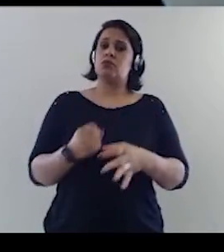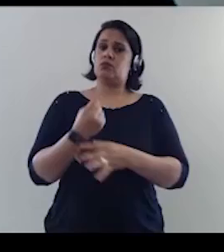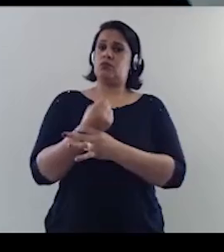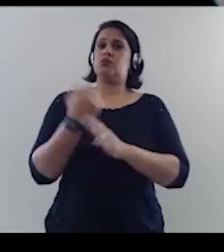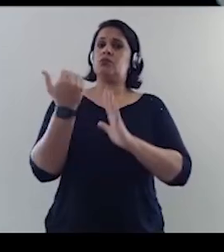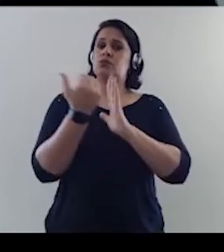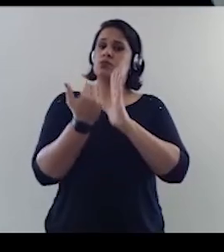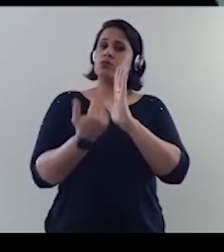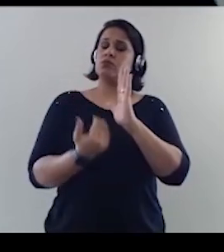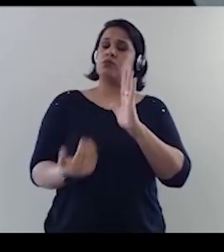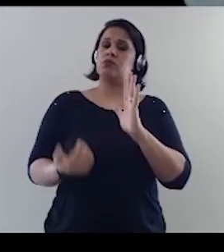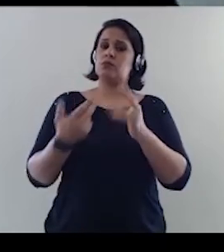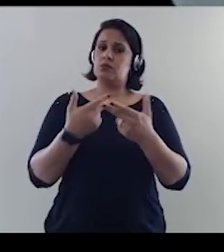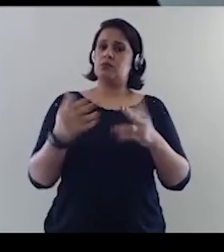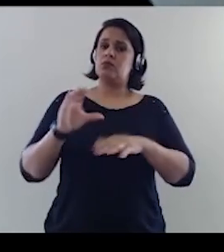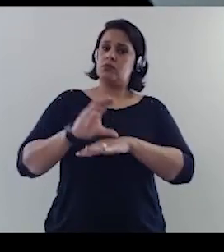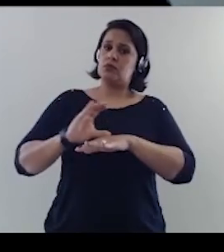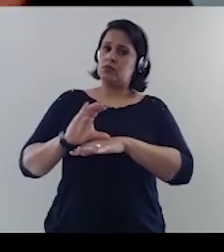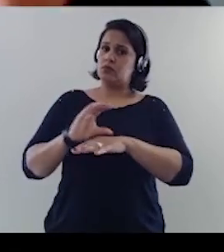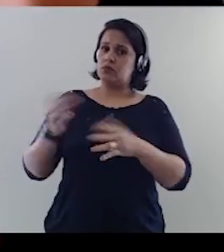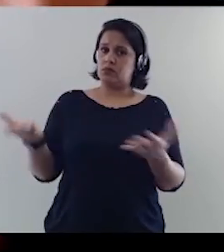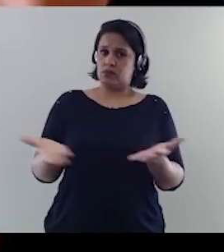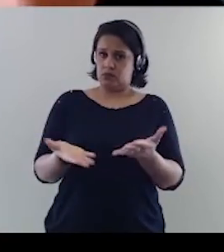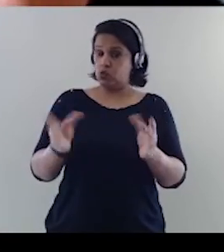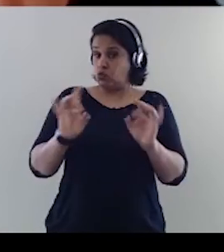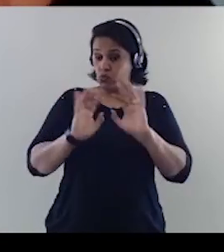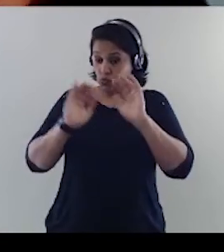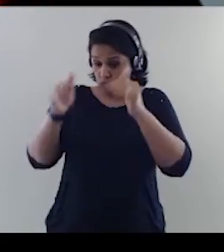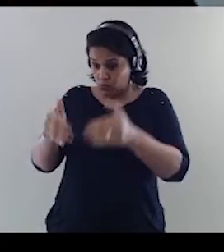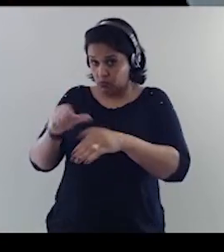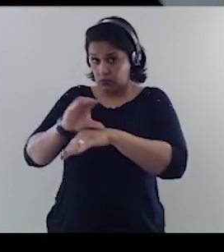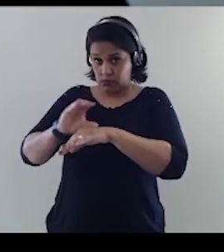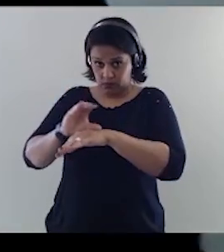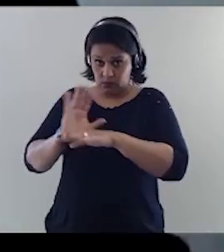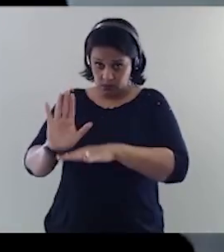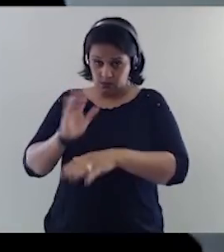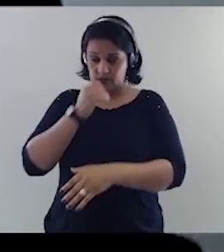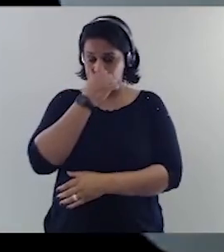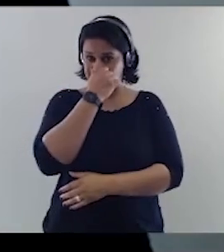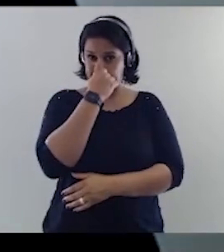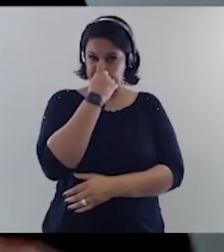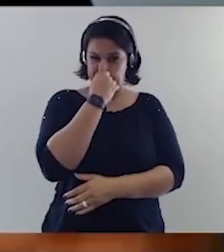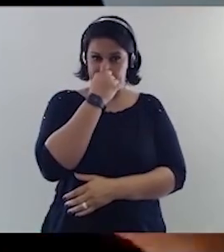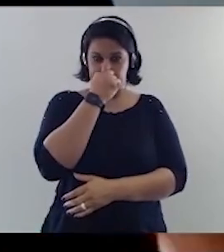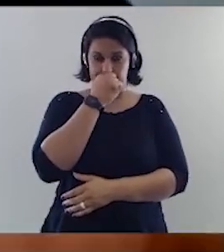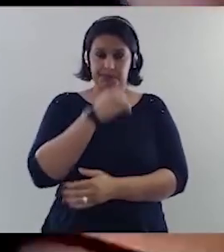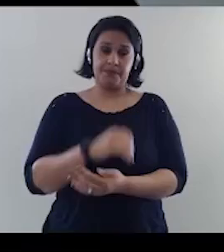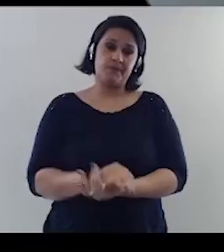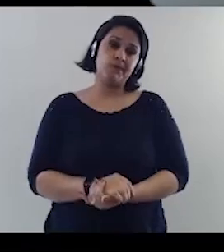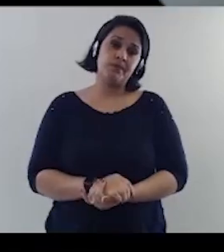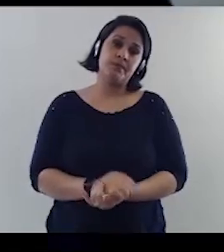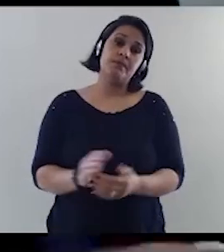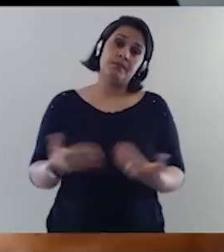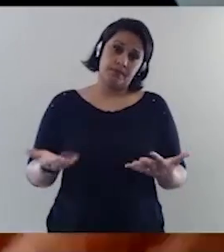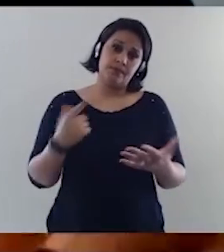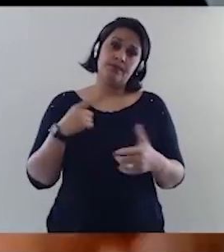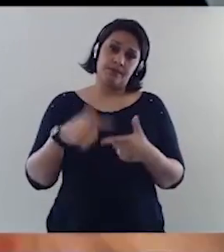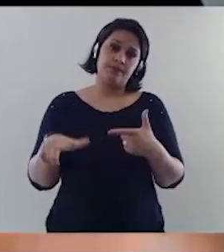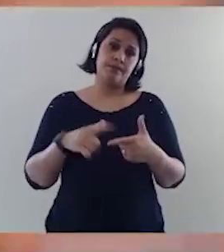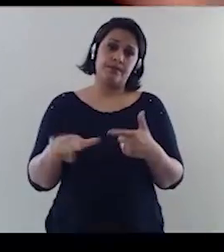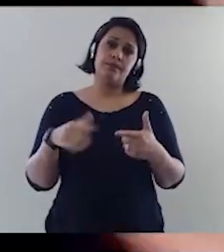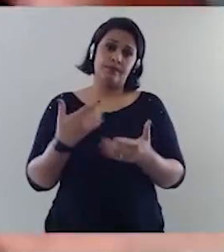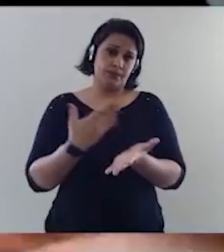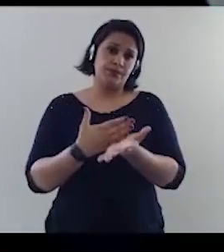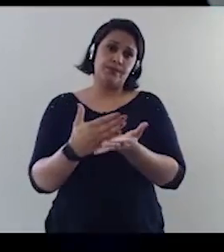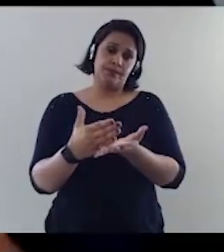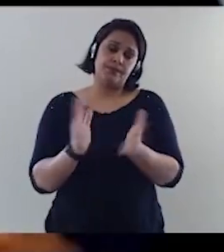princípios, nomeadamente constitucionais. Estamos a falar aqui apenas na justiça constitucional. Portanto, aqui surgem problemas que